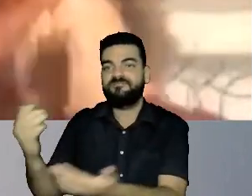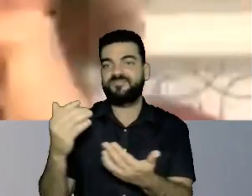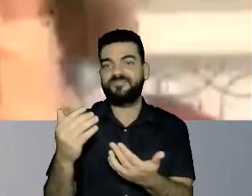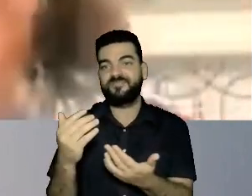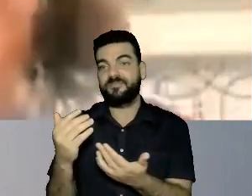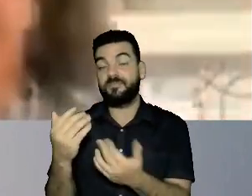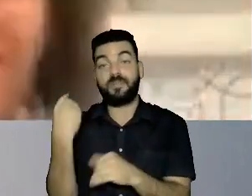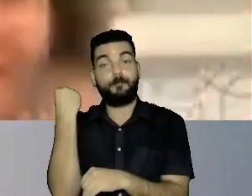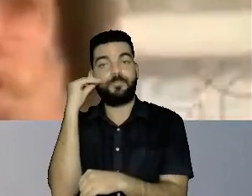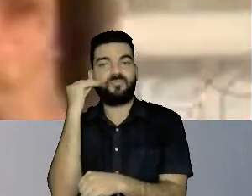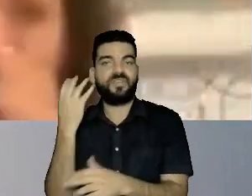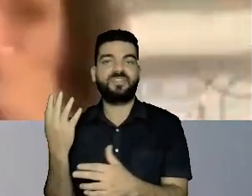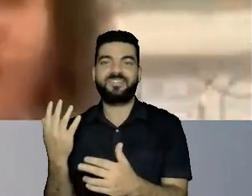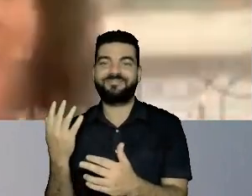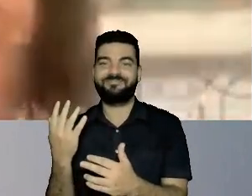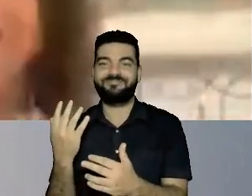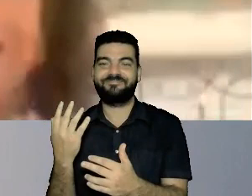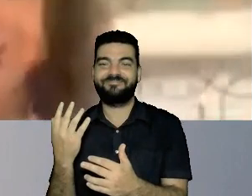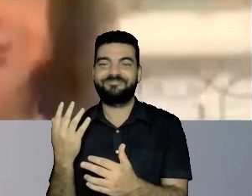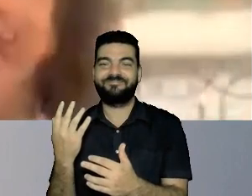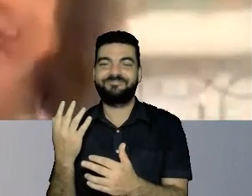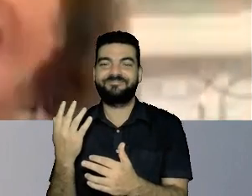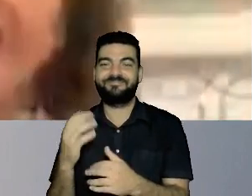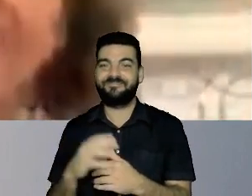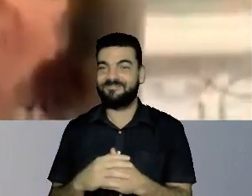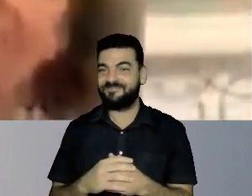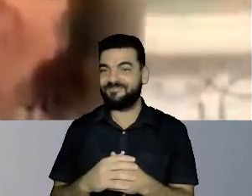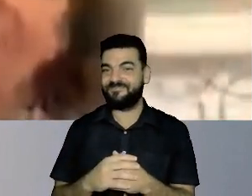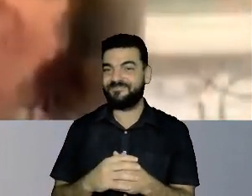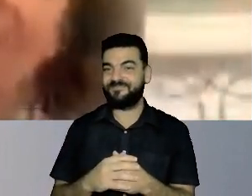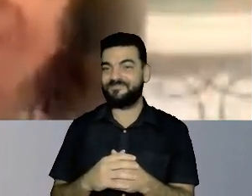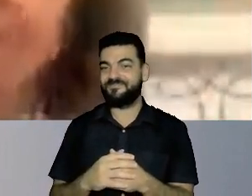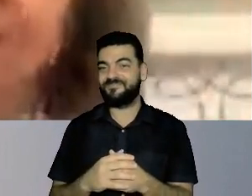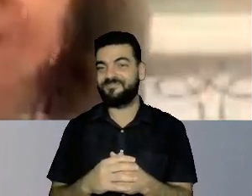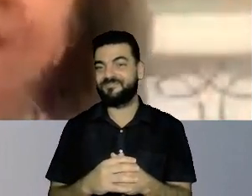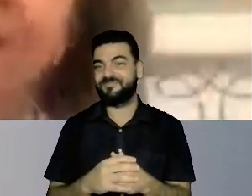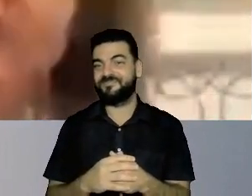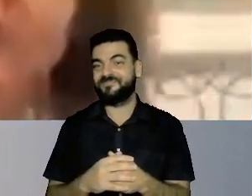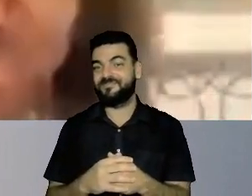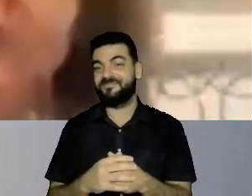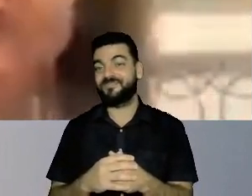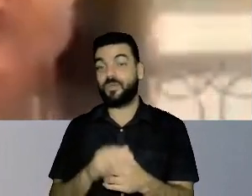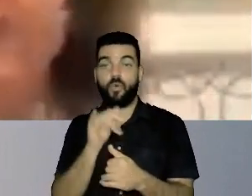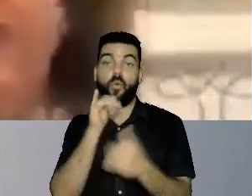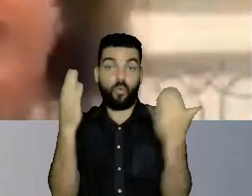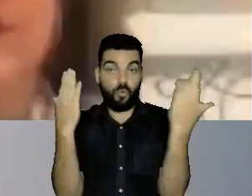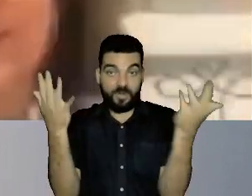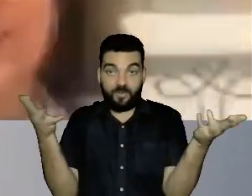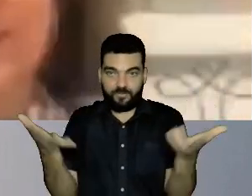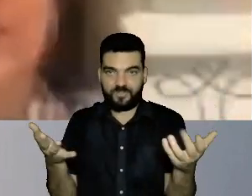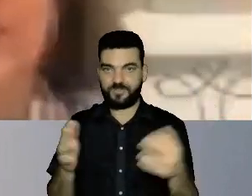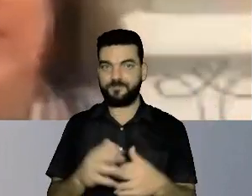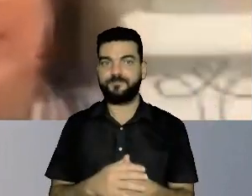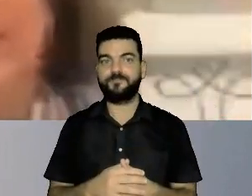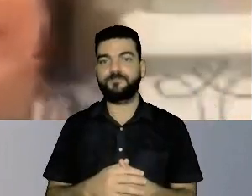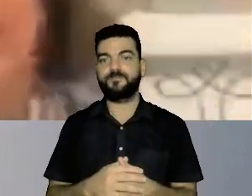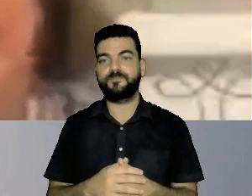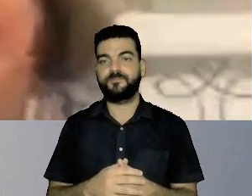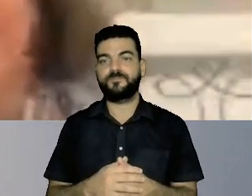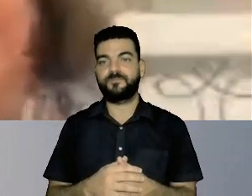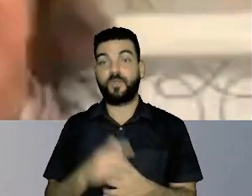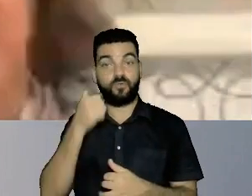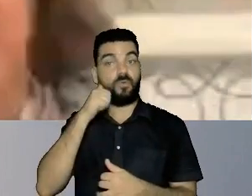um discurso que se aproxima do discurso subversivo, só que se apropria desse